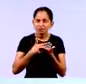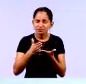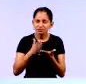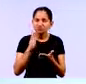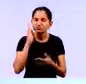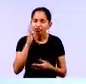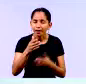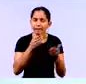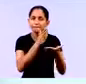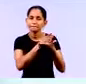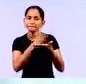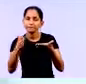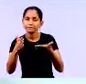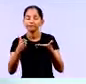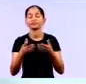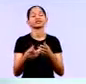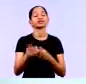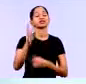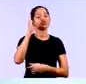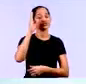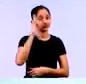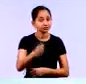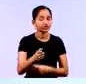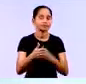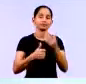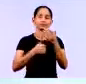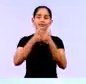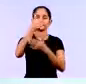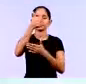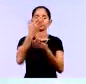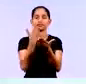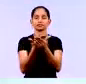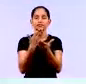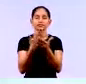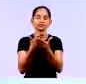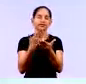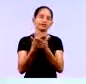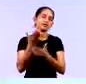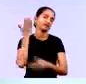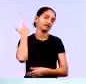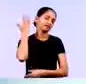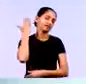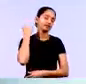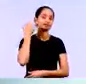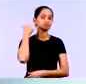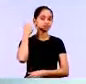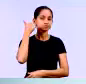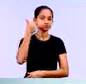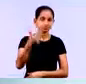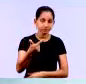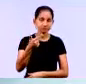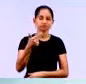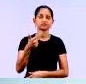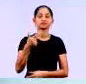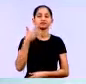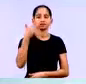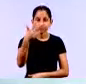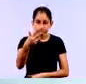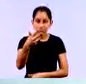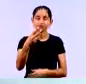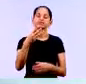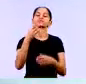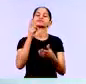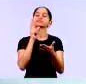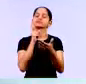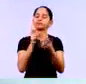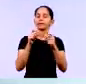estamos, esse estudo de caso já vem lá desde o orçamento de vendas, tá? Então, dando continuidade